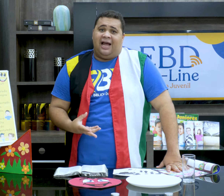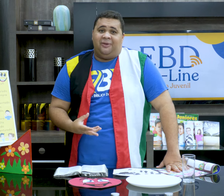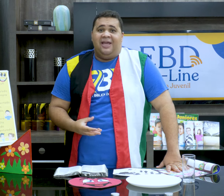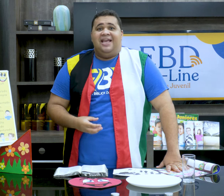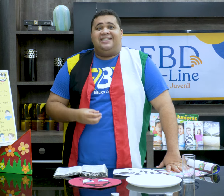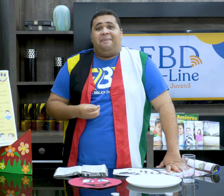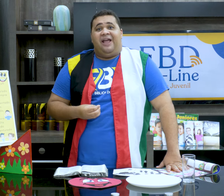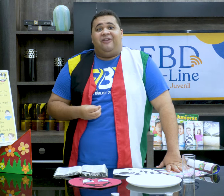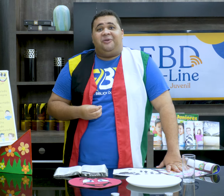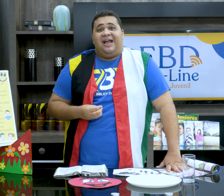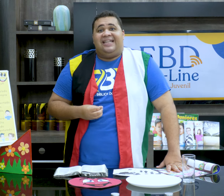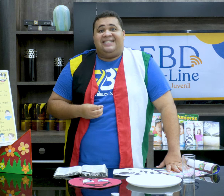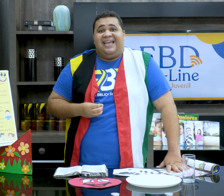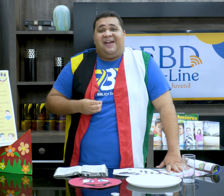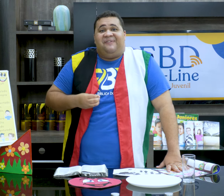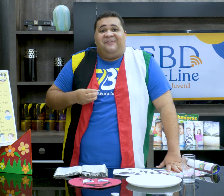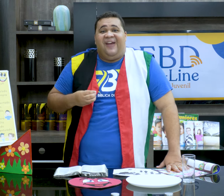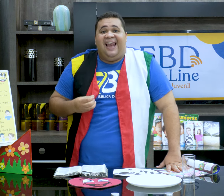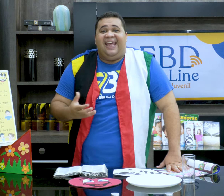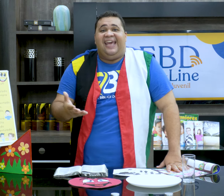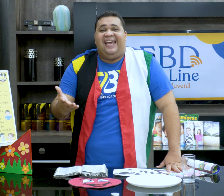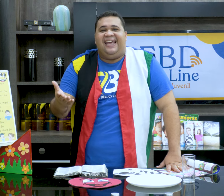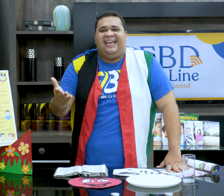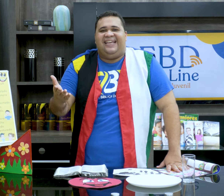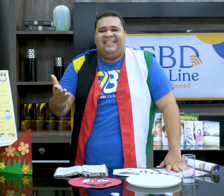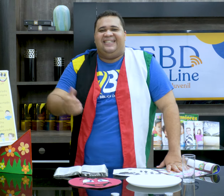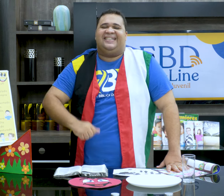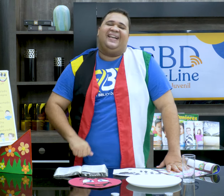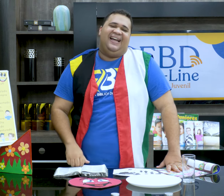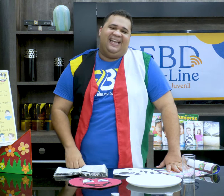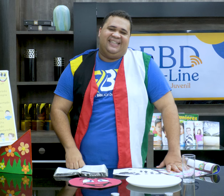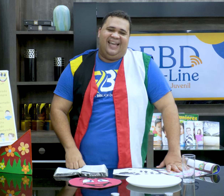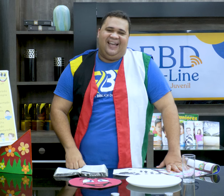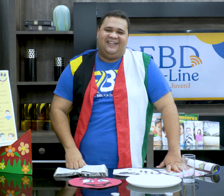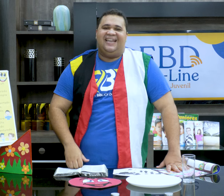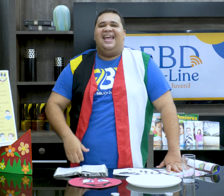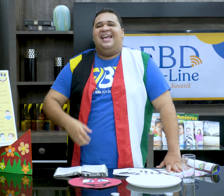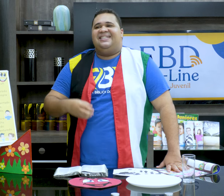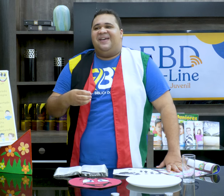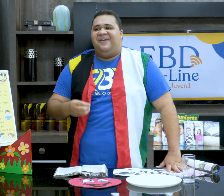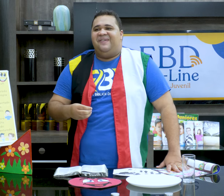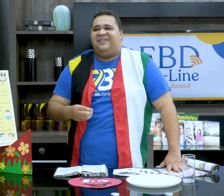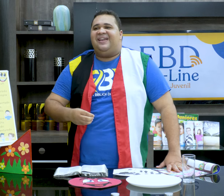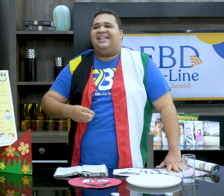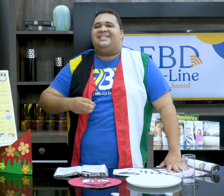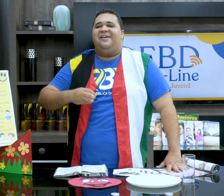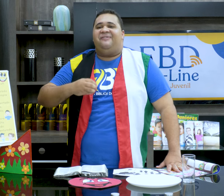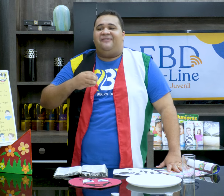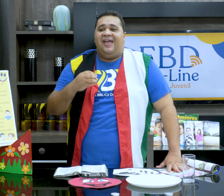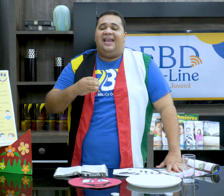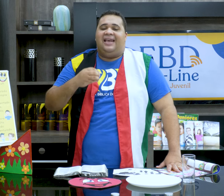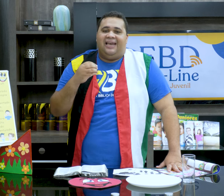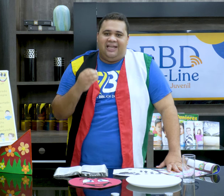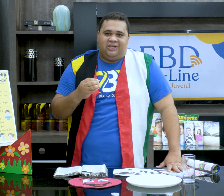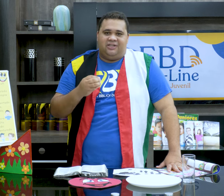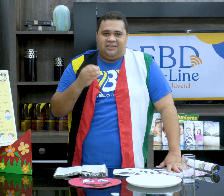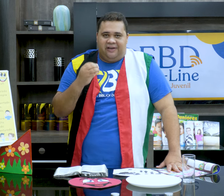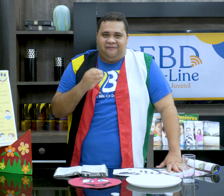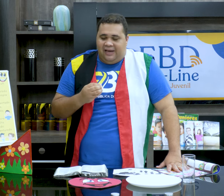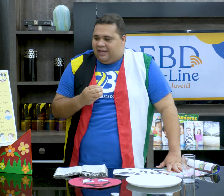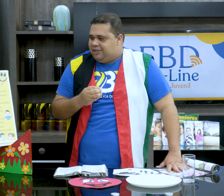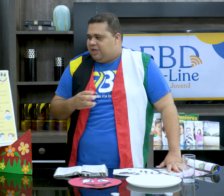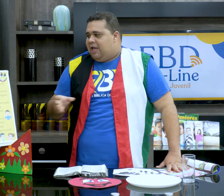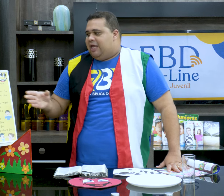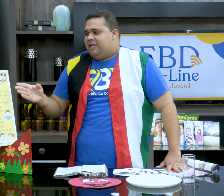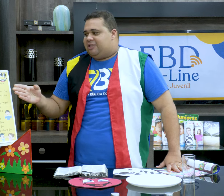bem-aventurado ser bem-aventurado é ser feliz glória a Deus ser bem-aventurado é ser feliz